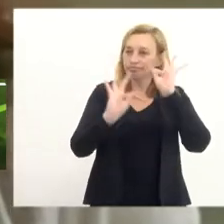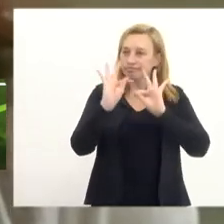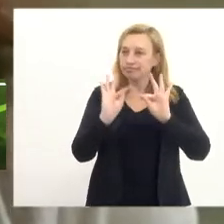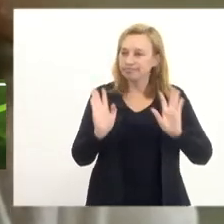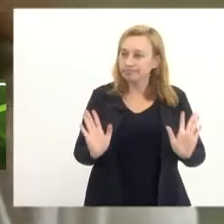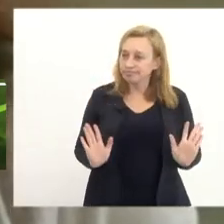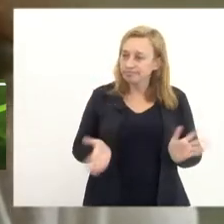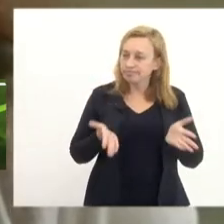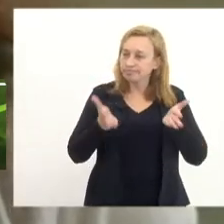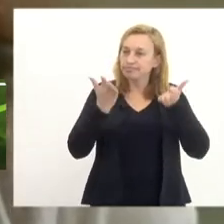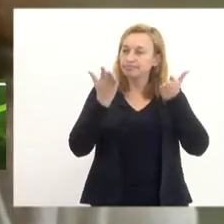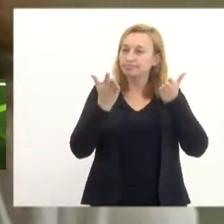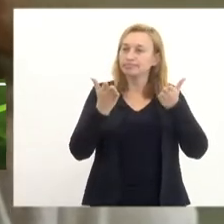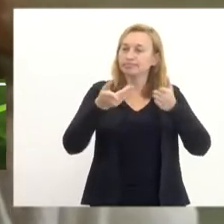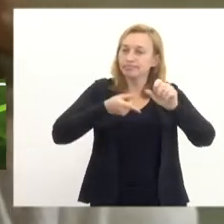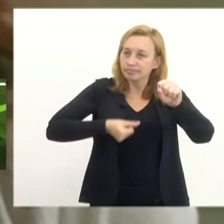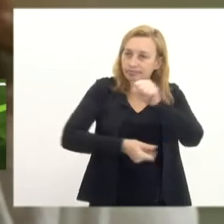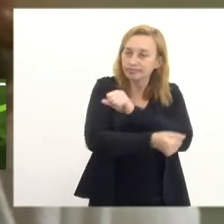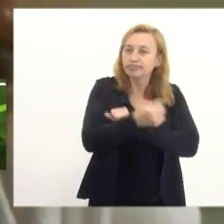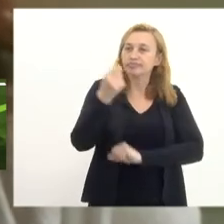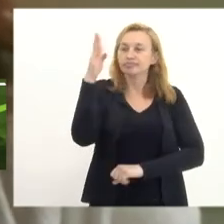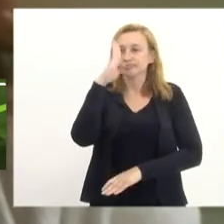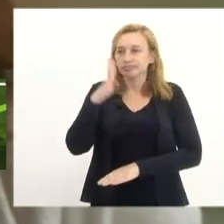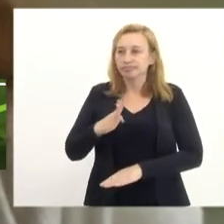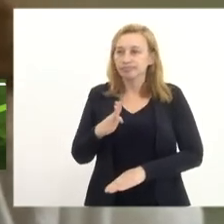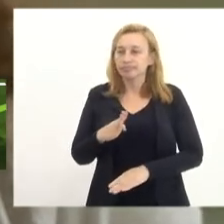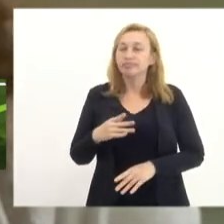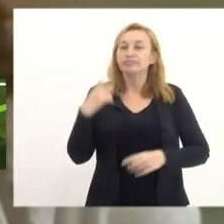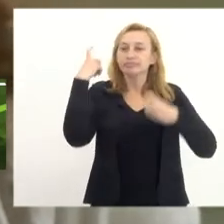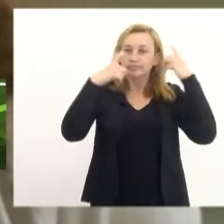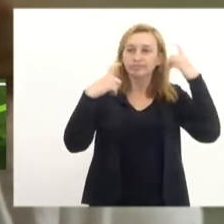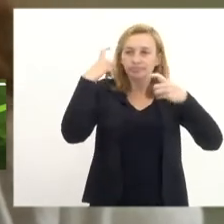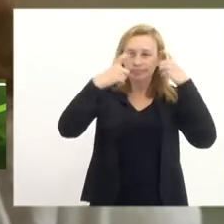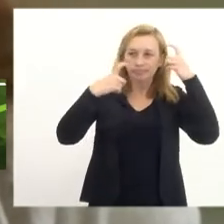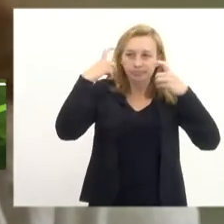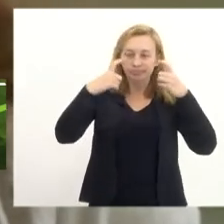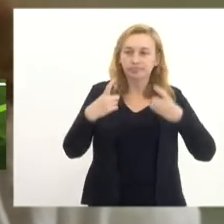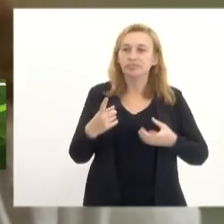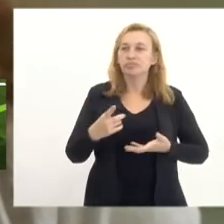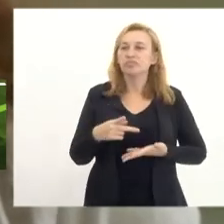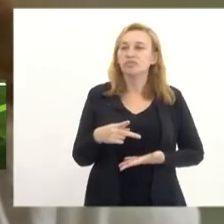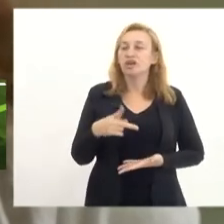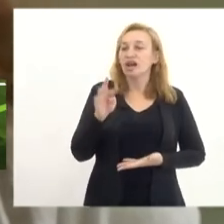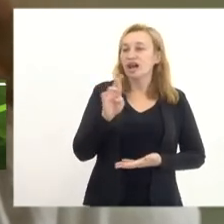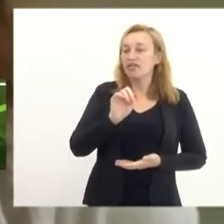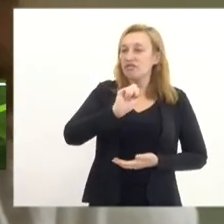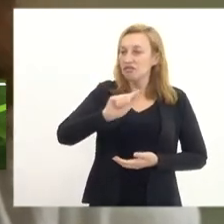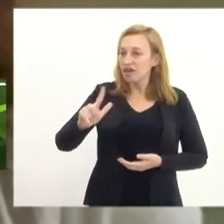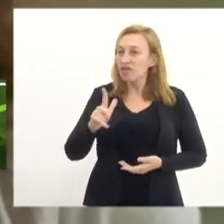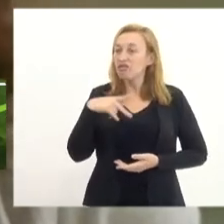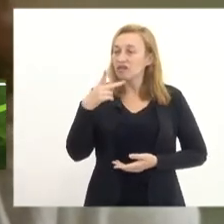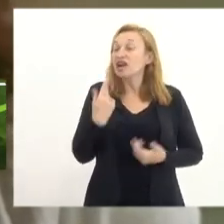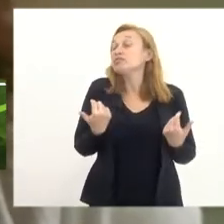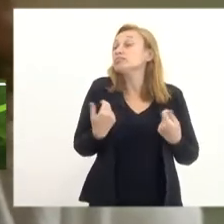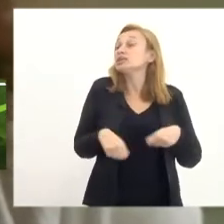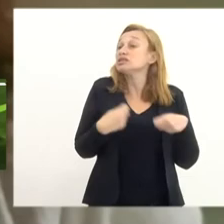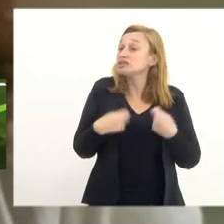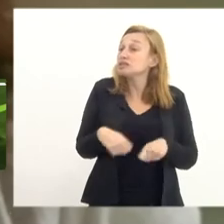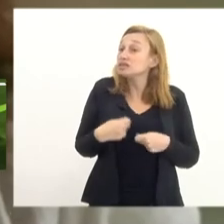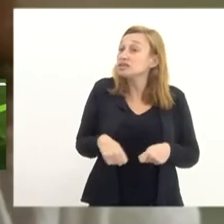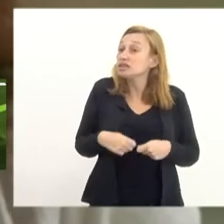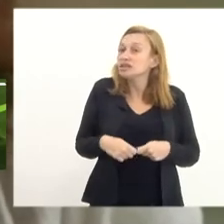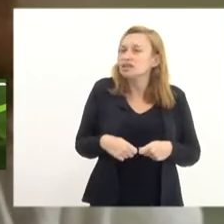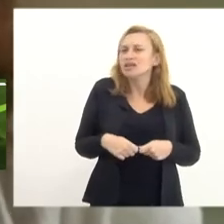para investir no Brasil, me preocupa muito quando o Rafael fala que ele precisa